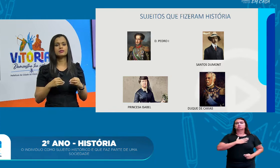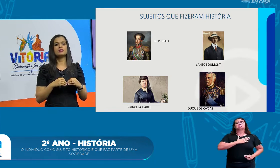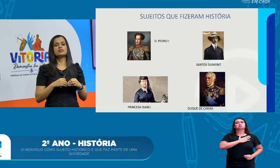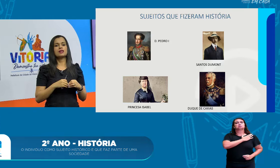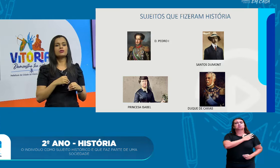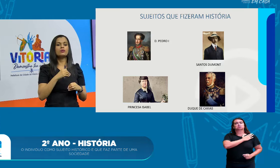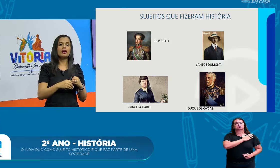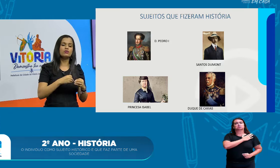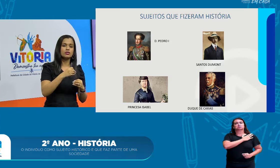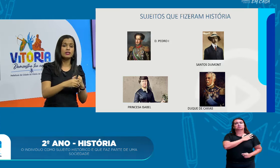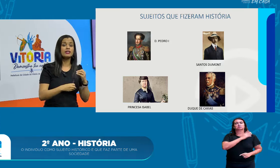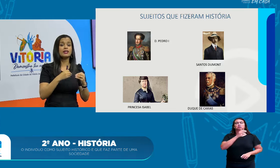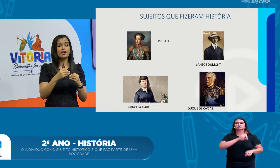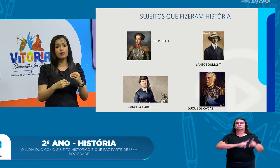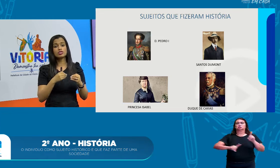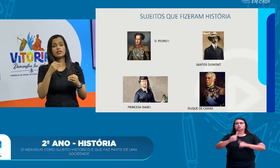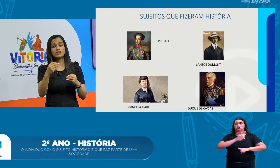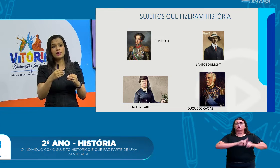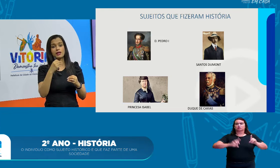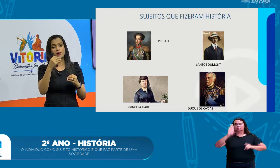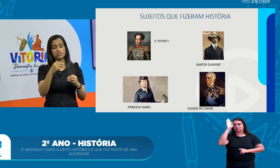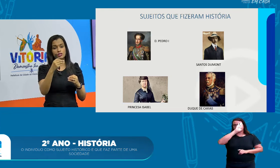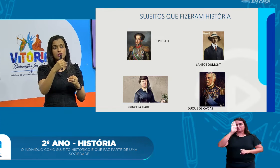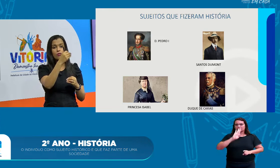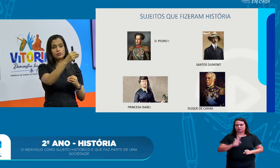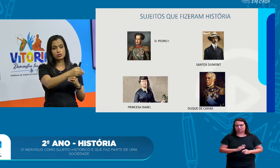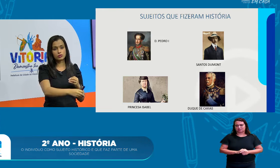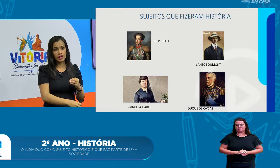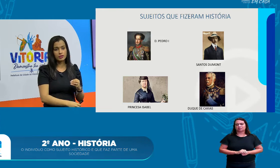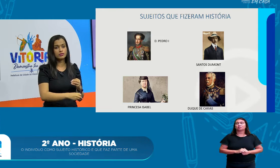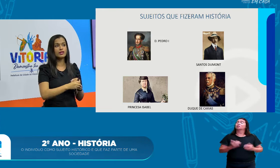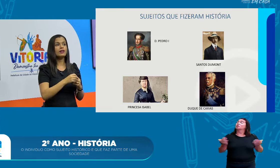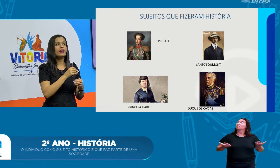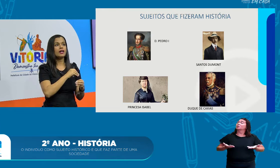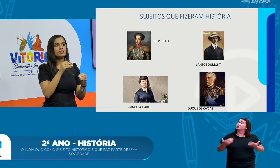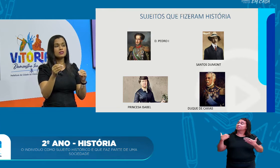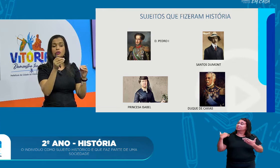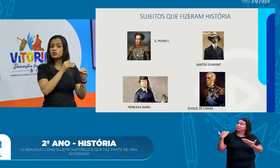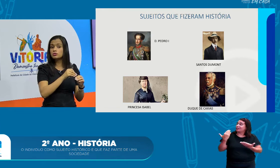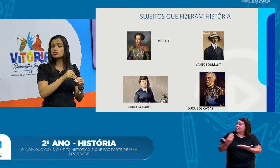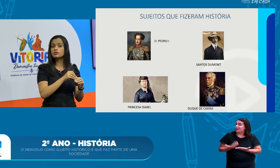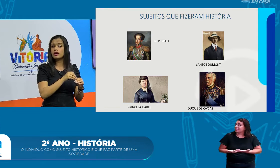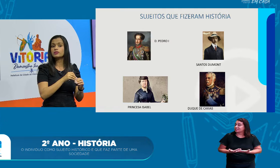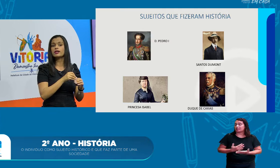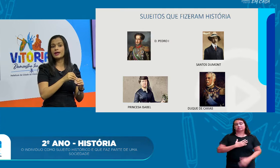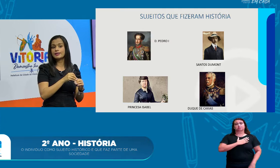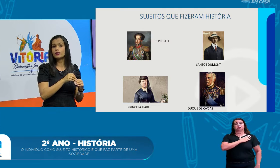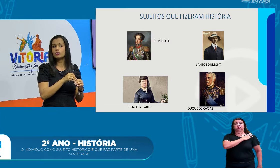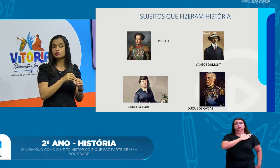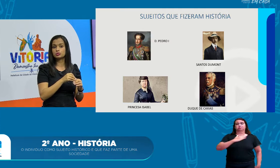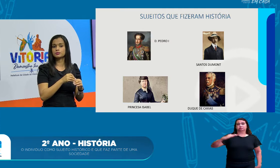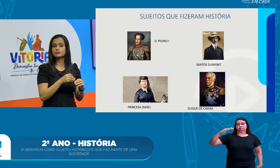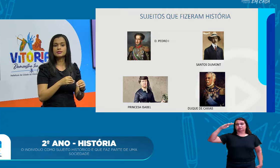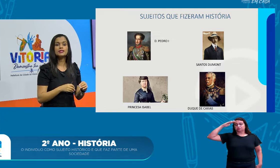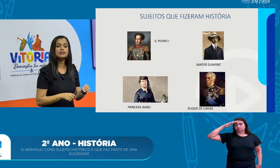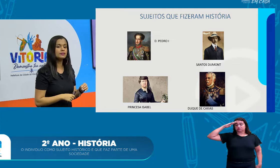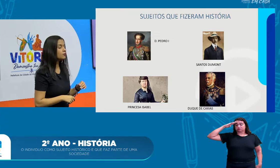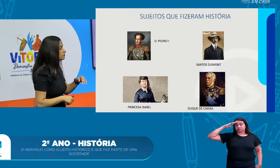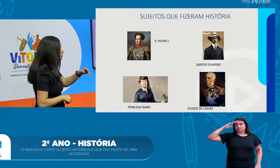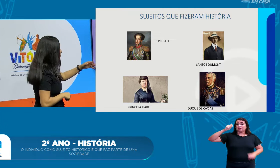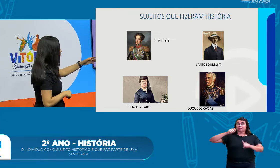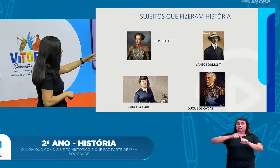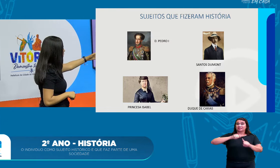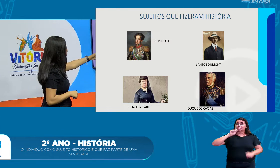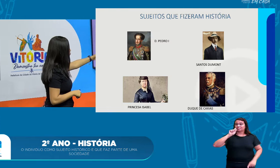tempo, certo? Que até hoje ele tem a imagem dele como soldado, né, relacionado ao Dia do Soldado, que é lá em agosto.